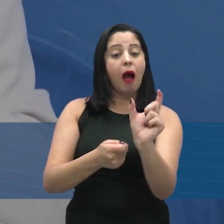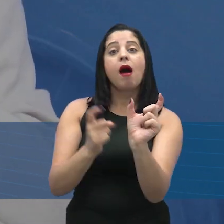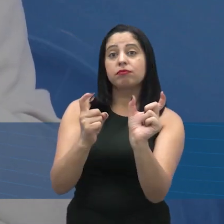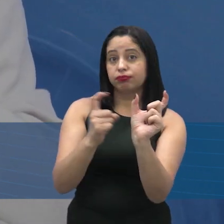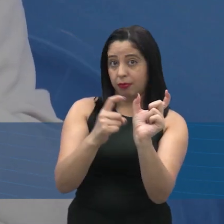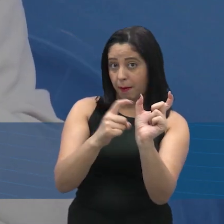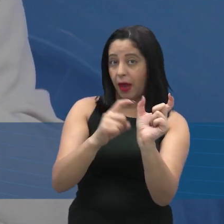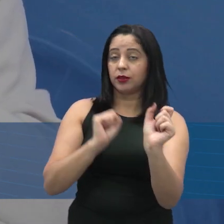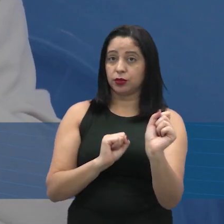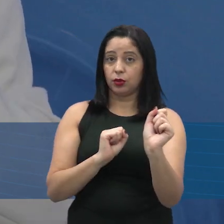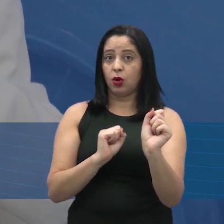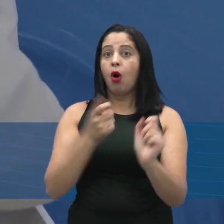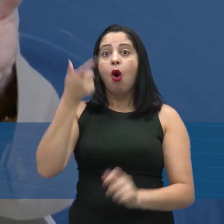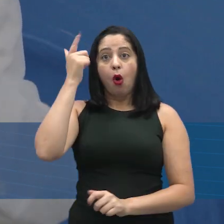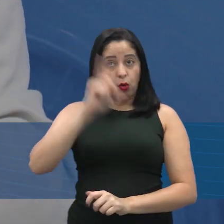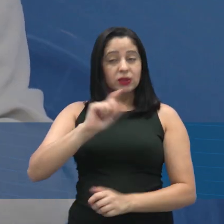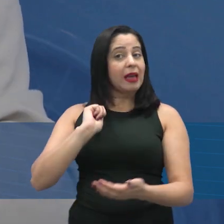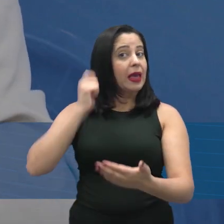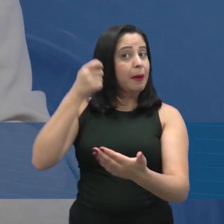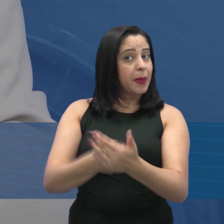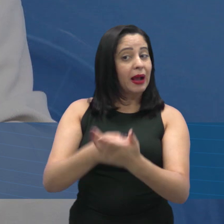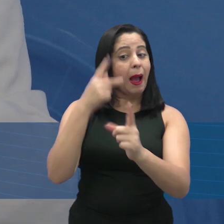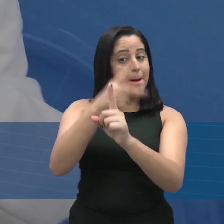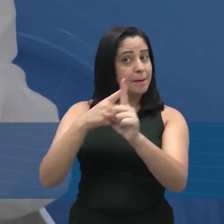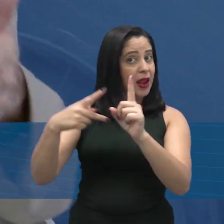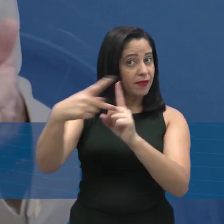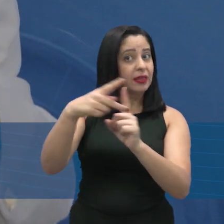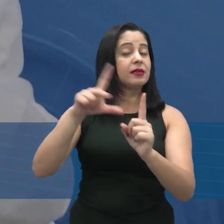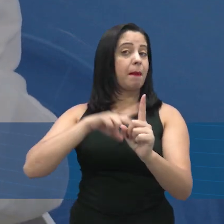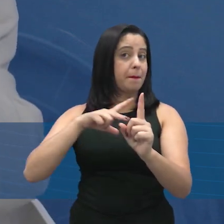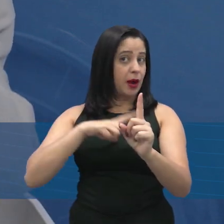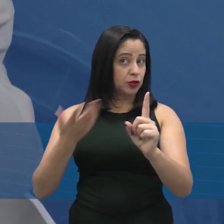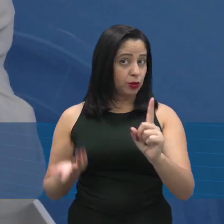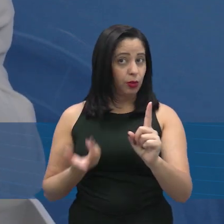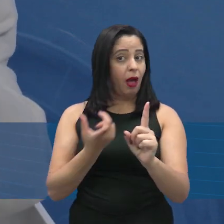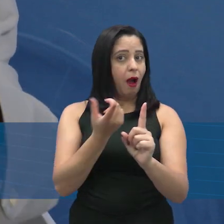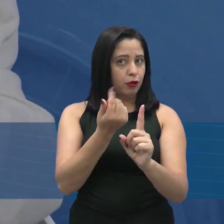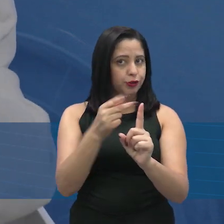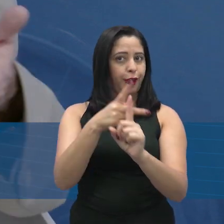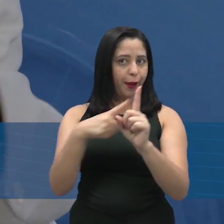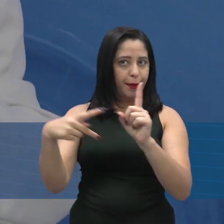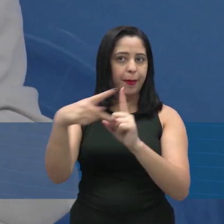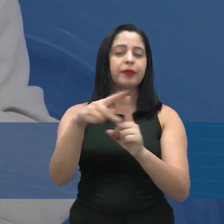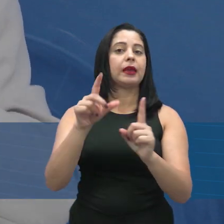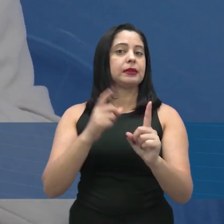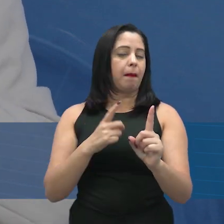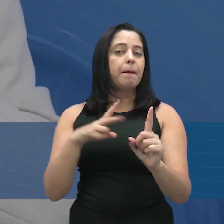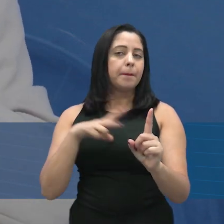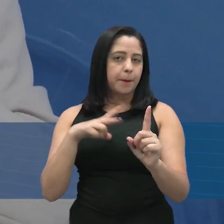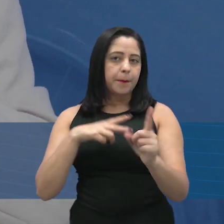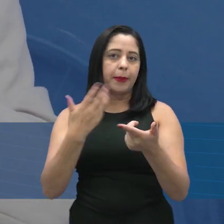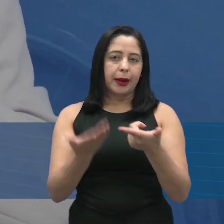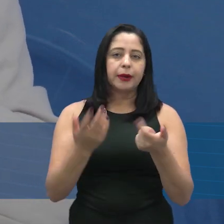de segurança privada que possa dar, então, uma liberdade de ação, muitas vezes, dentro da sua própria casa, dentro